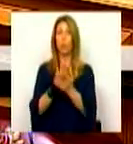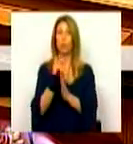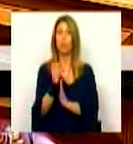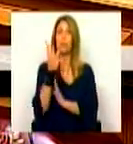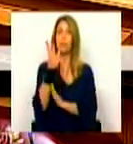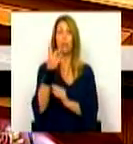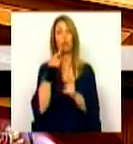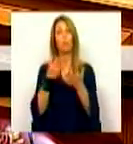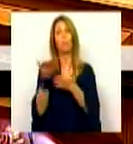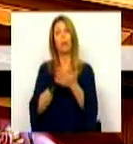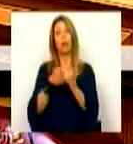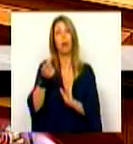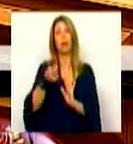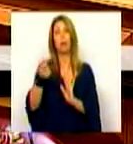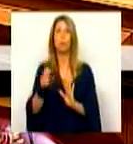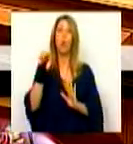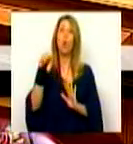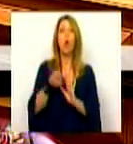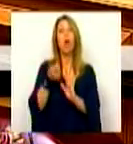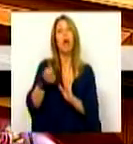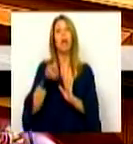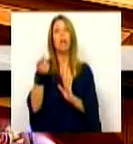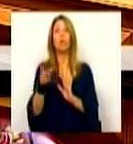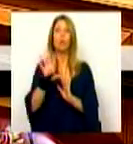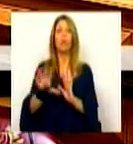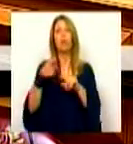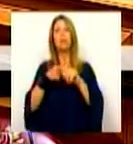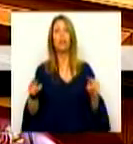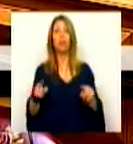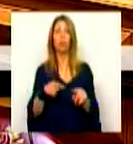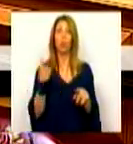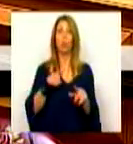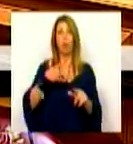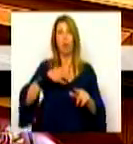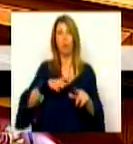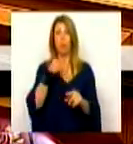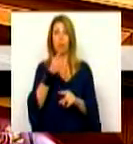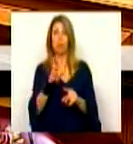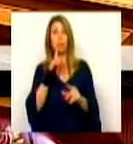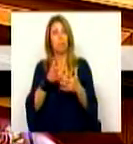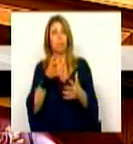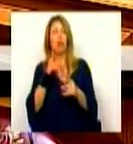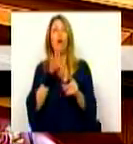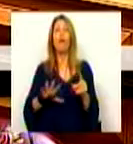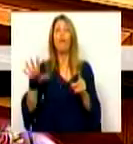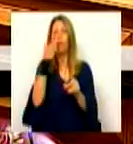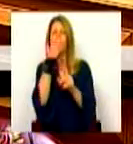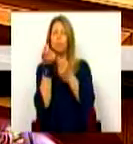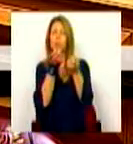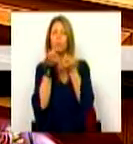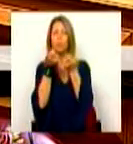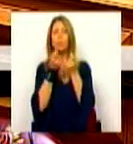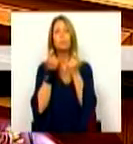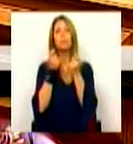ou do arrendamento, ou de um arrendamento sob a forma atípica, que é aquilo que nós queremos designar por formas similares de